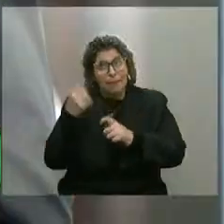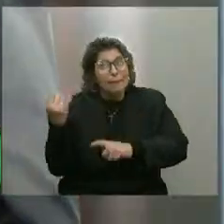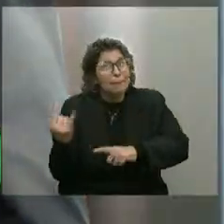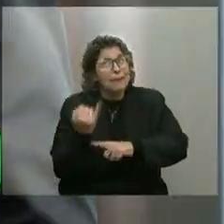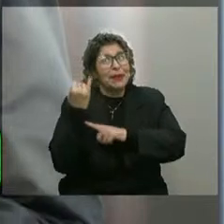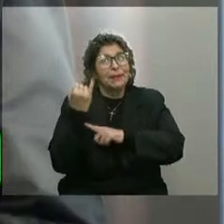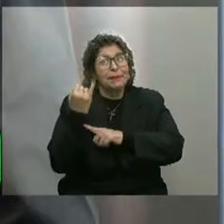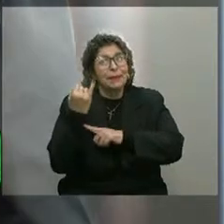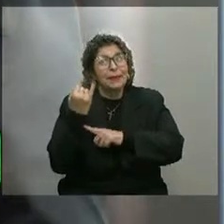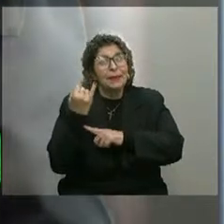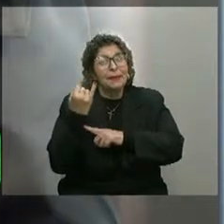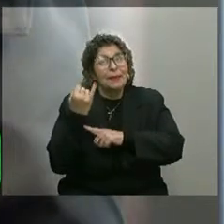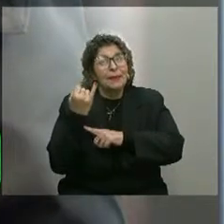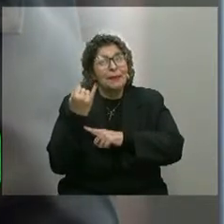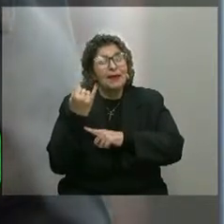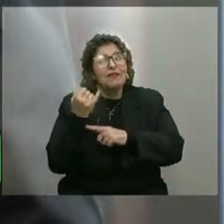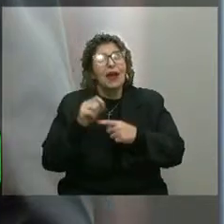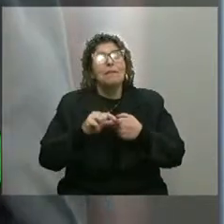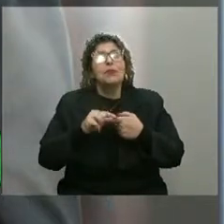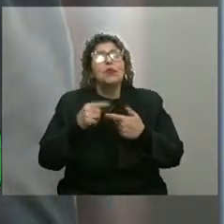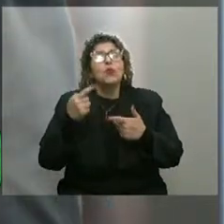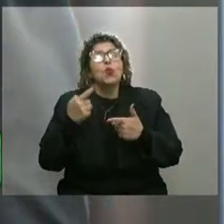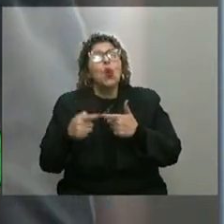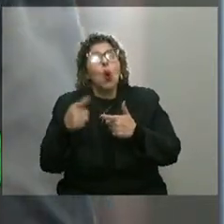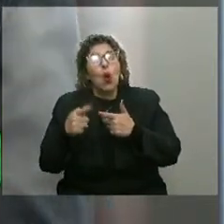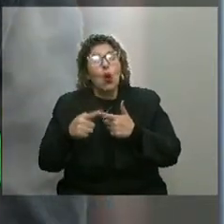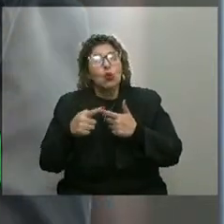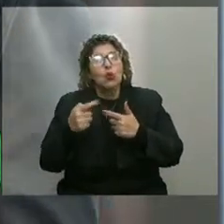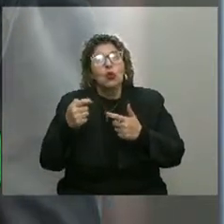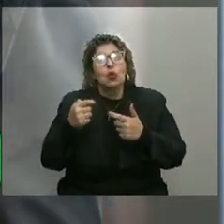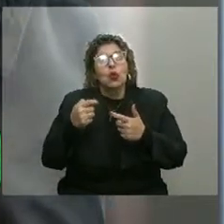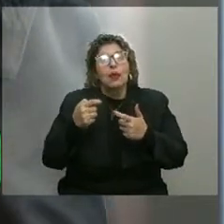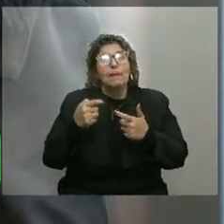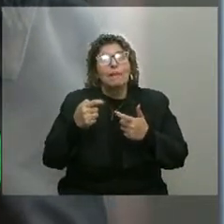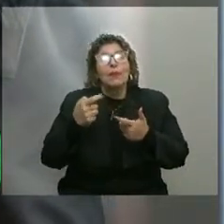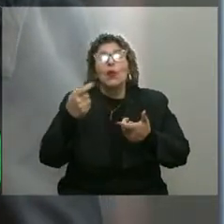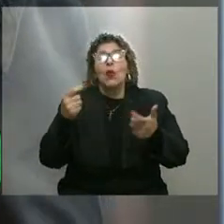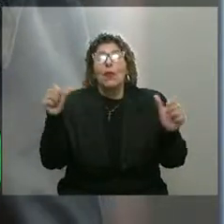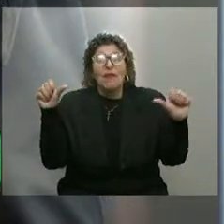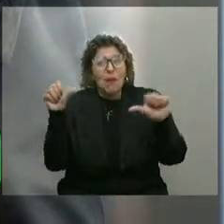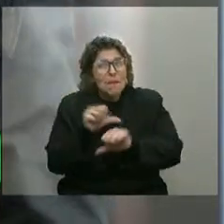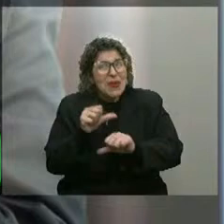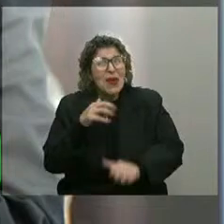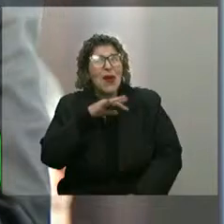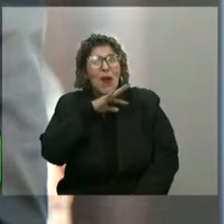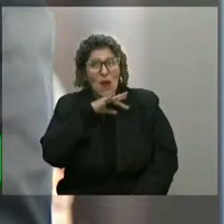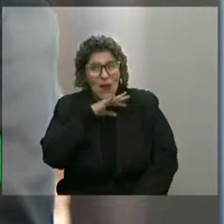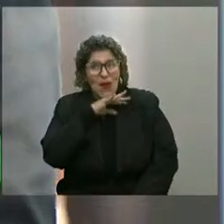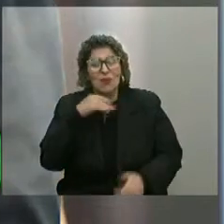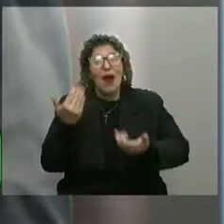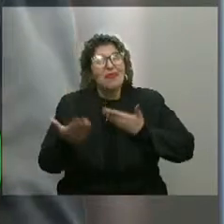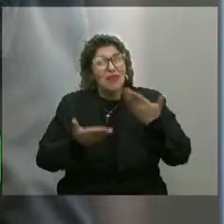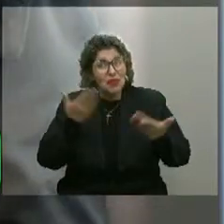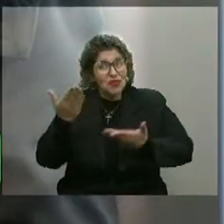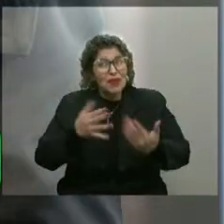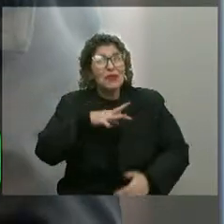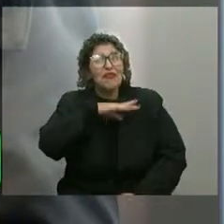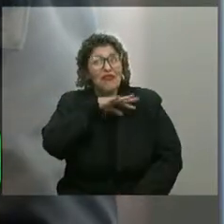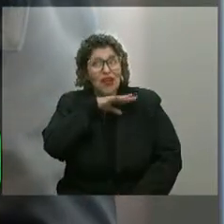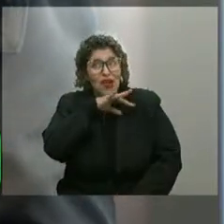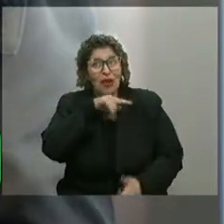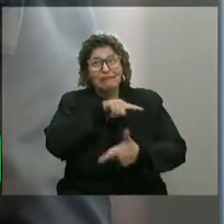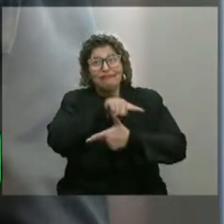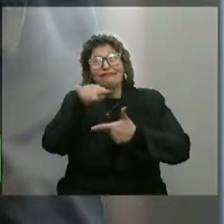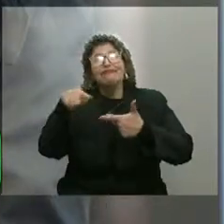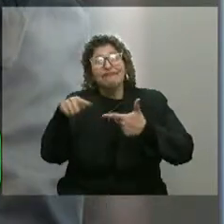principal, mas ele vai para um outro raciocínio. Ele vai dizer o seguinte, o atendimento ficou precarizado. O atendimento das pessoas ficou em